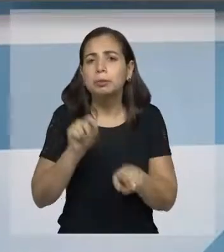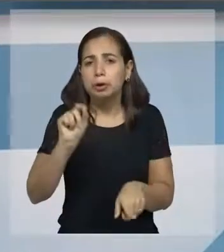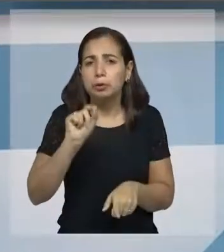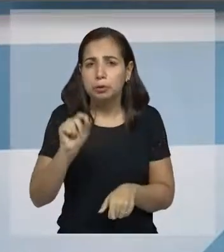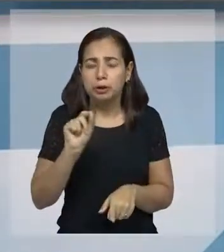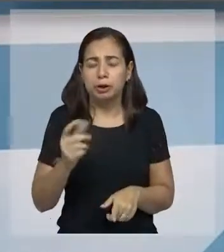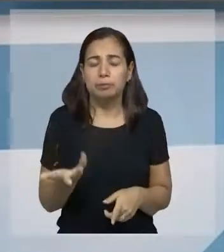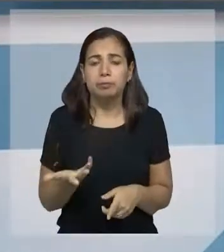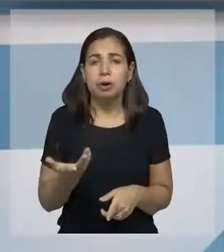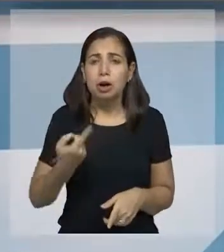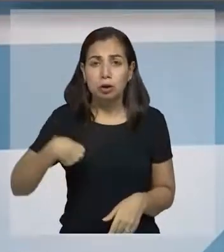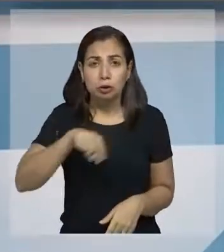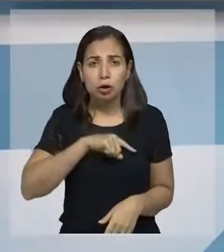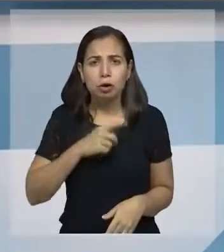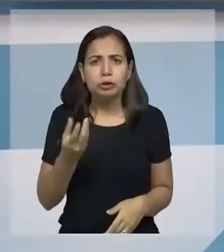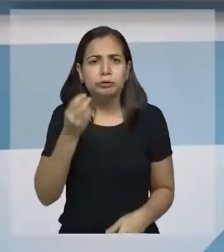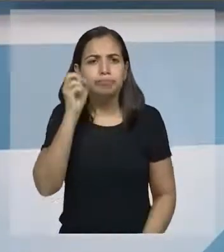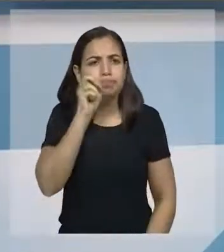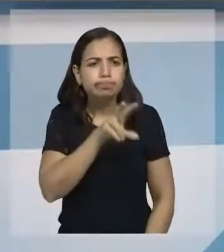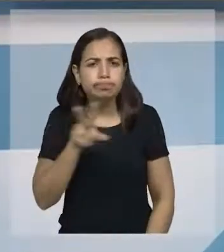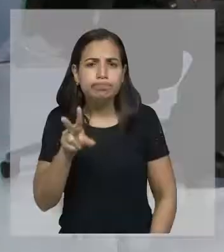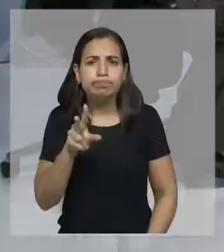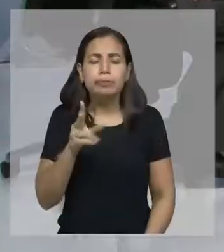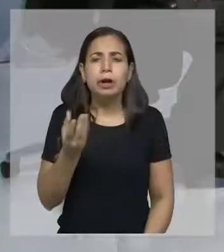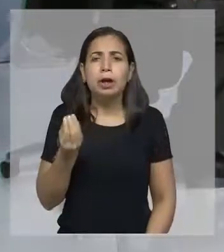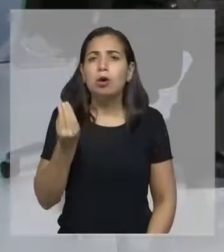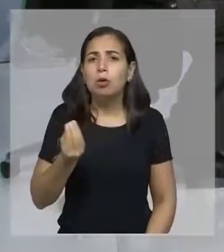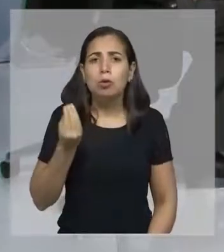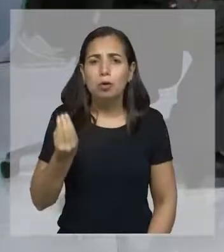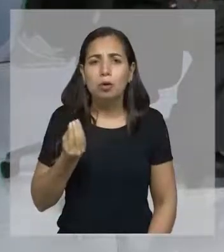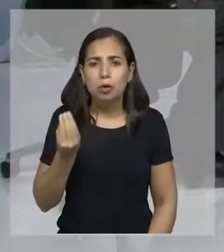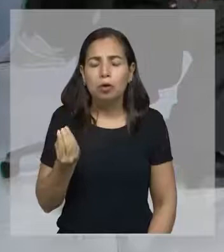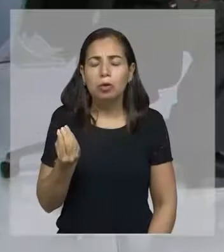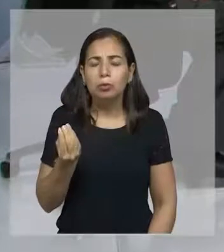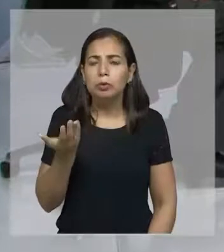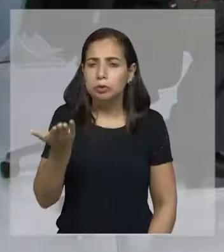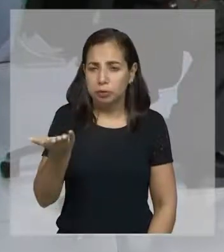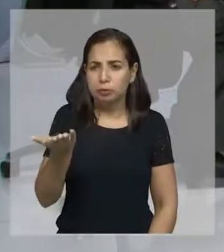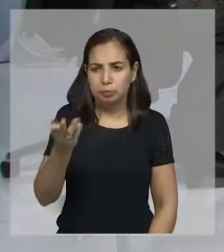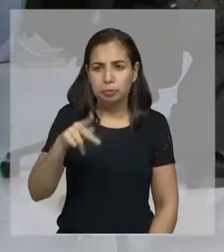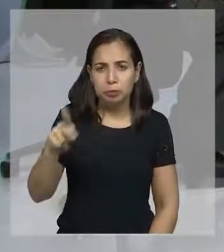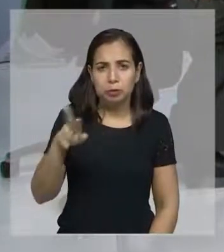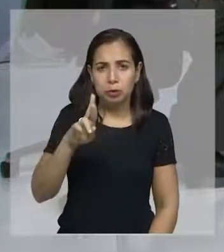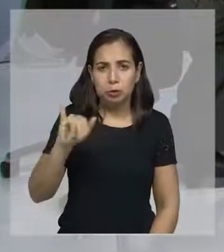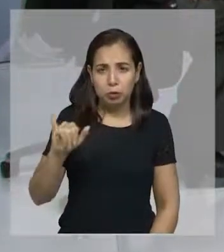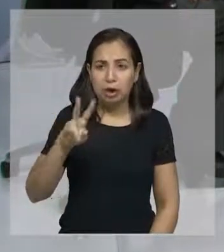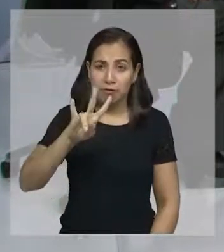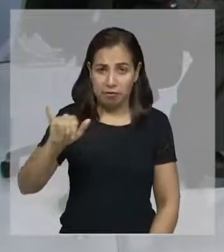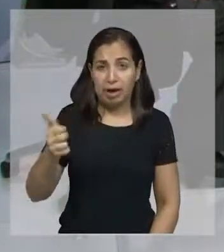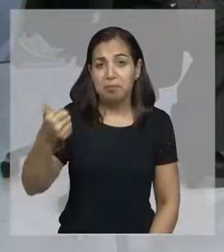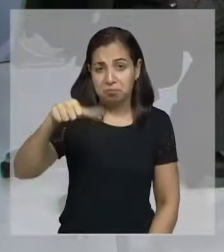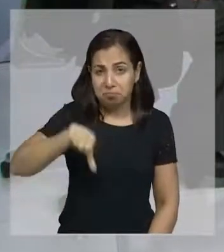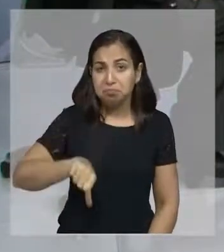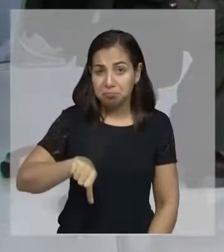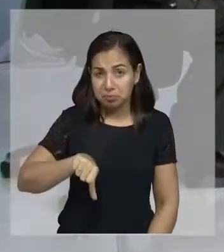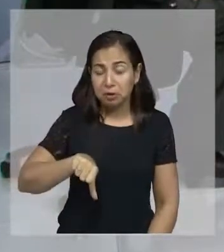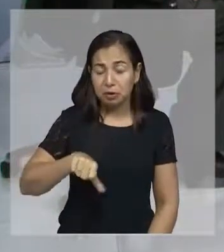então, professor Rui, é piorar, ou a eleição em